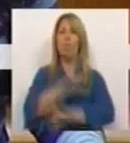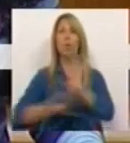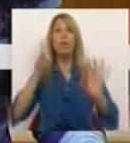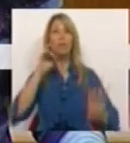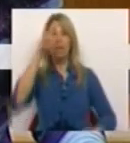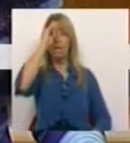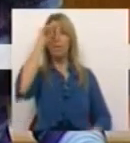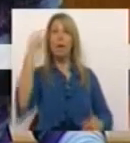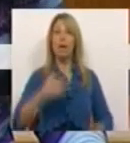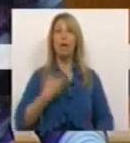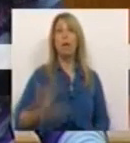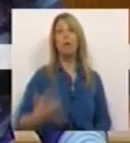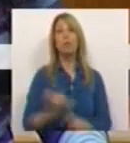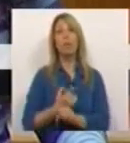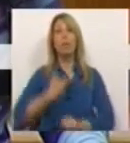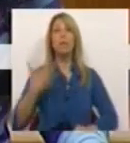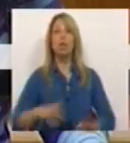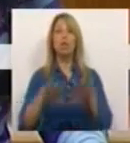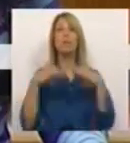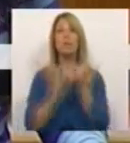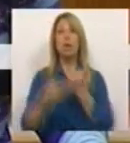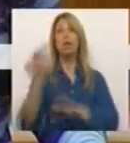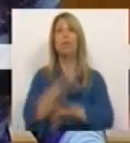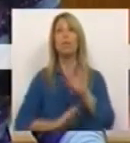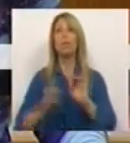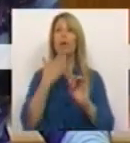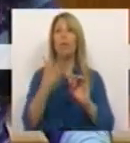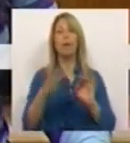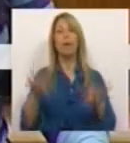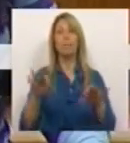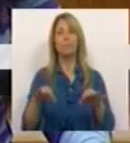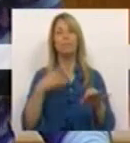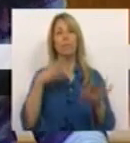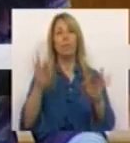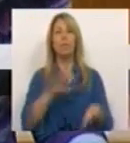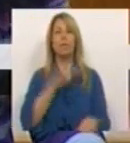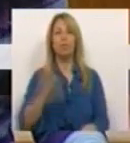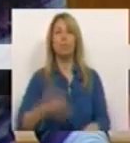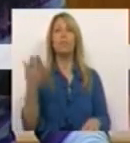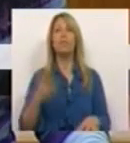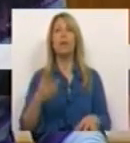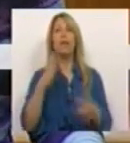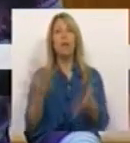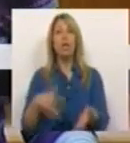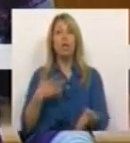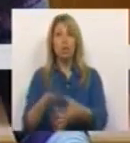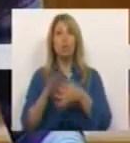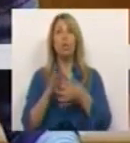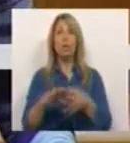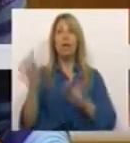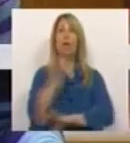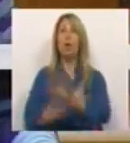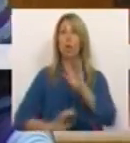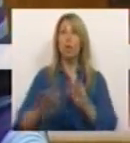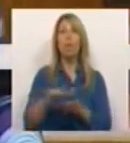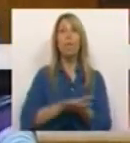respeite os direitos do trabalho e os direitos sociais, uma Europa verdadeiramente de cooperação, vou terminar, Sr. Presidente, e de solidariedade, uma